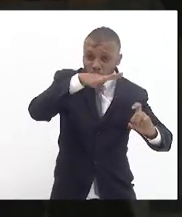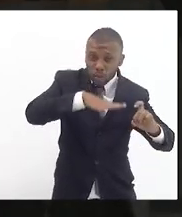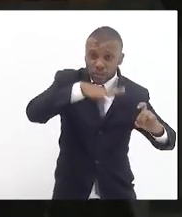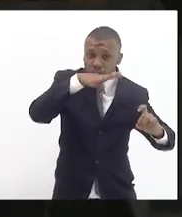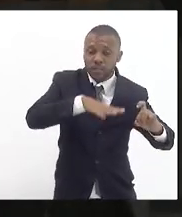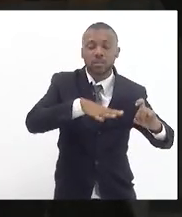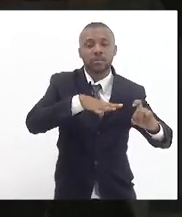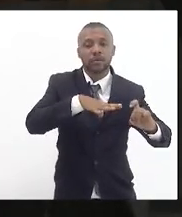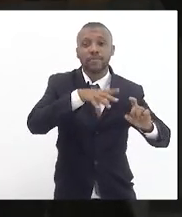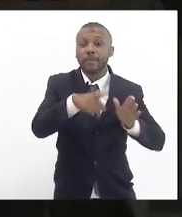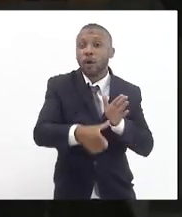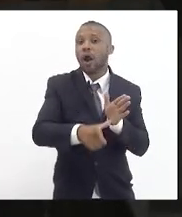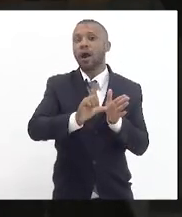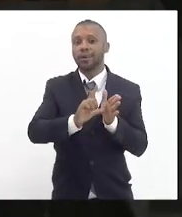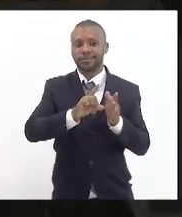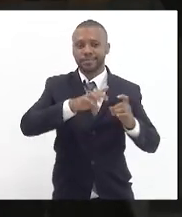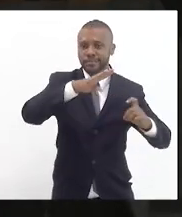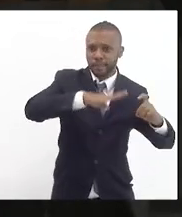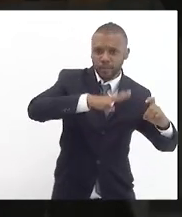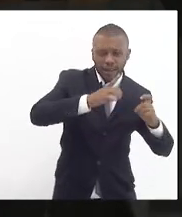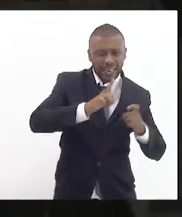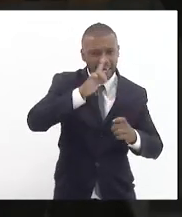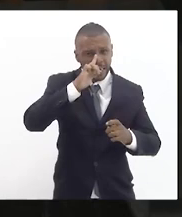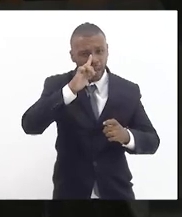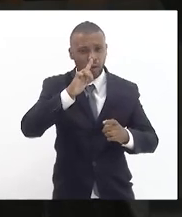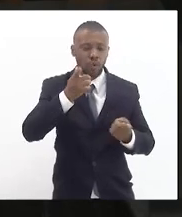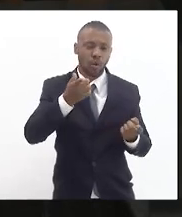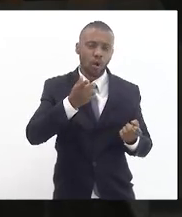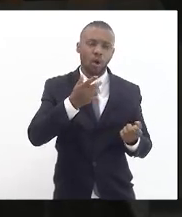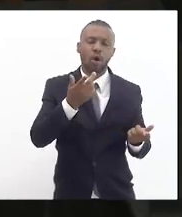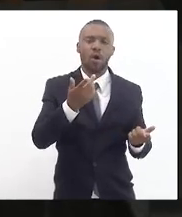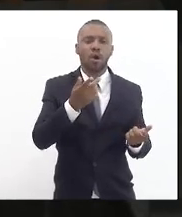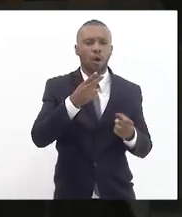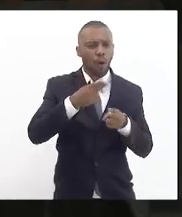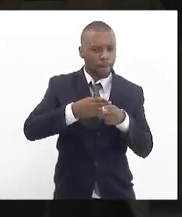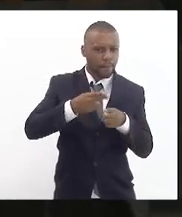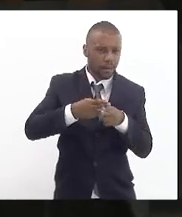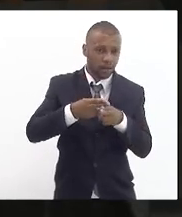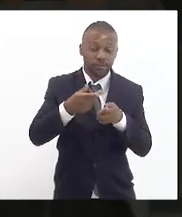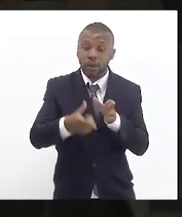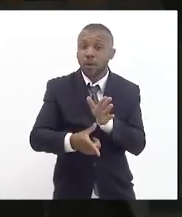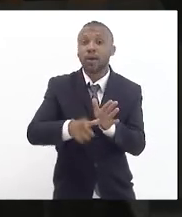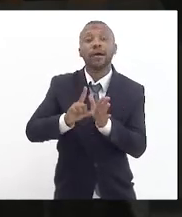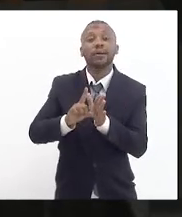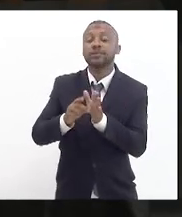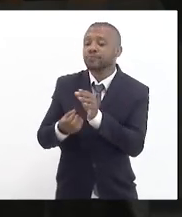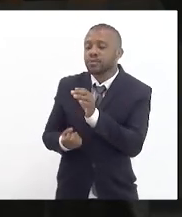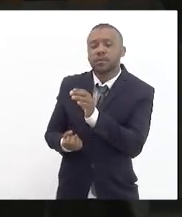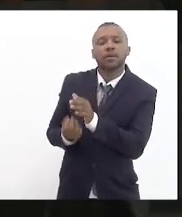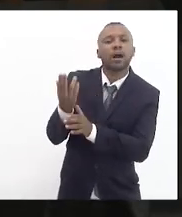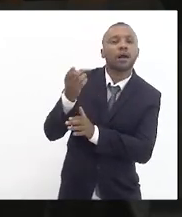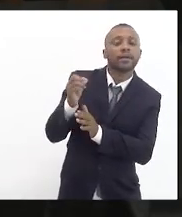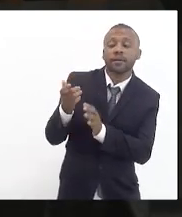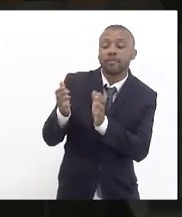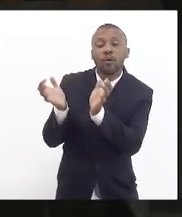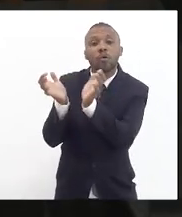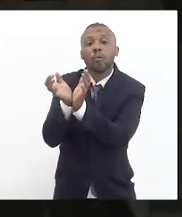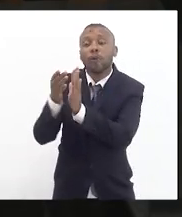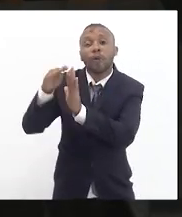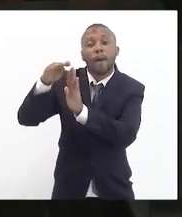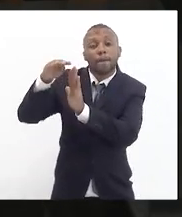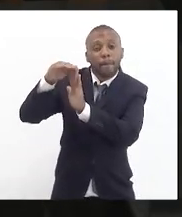veio antes é o panteón dos Deuses africanos o que guardam